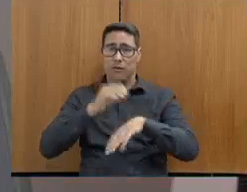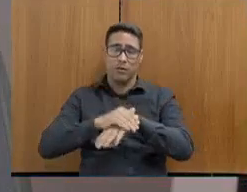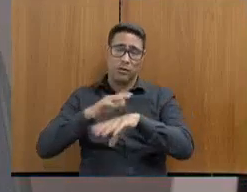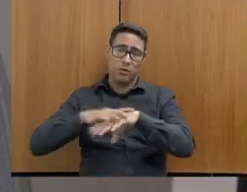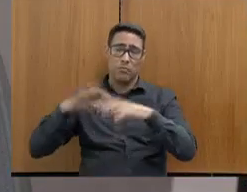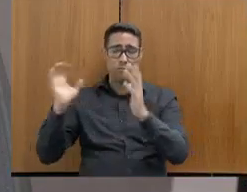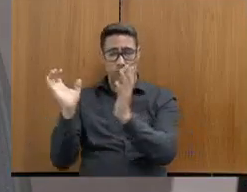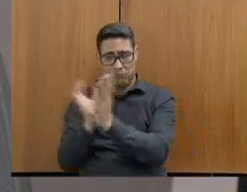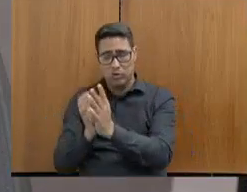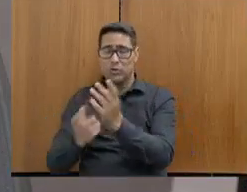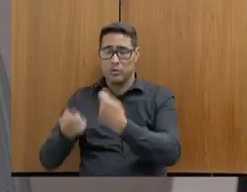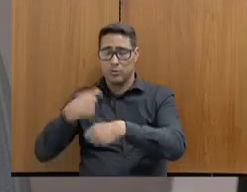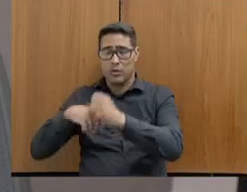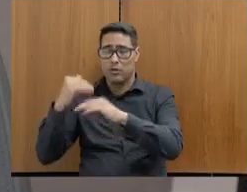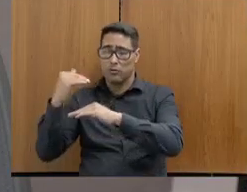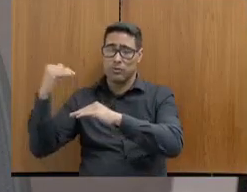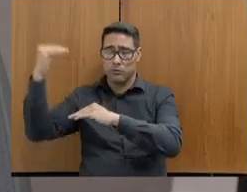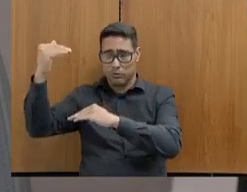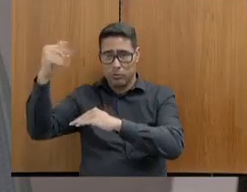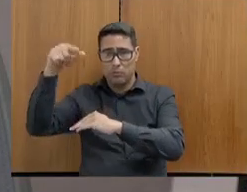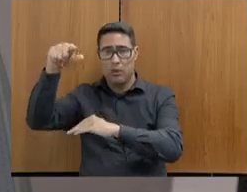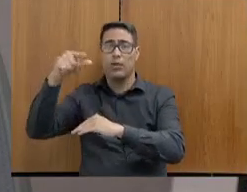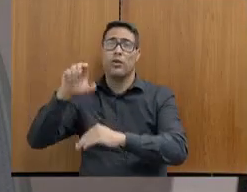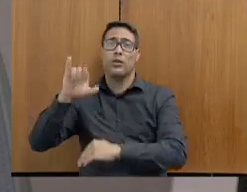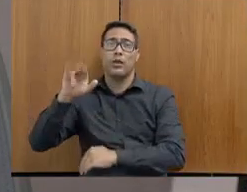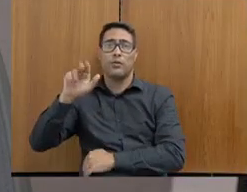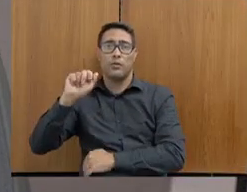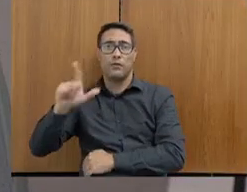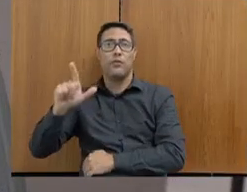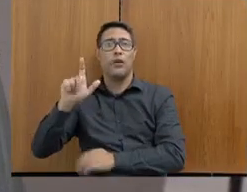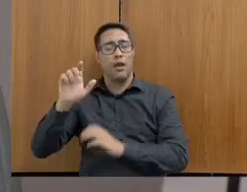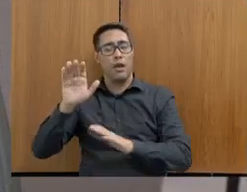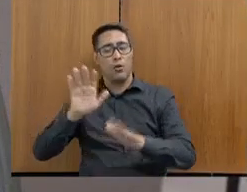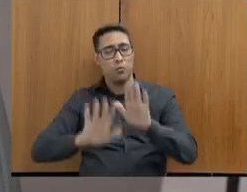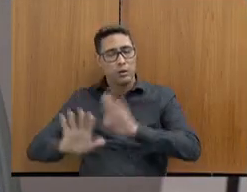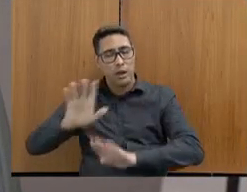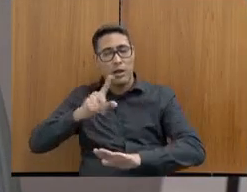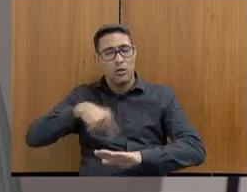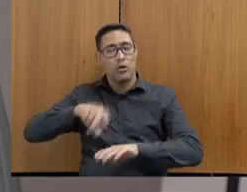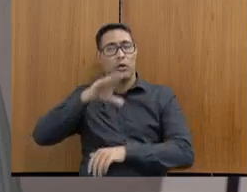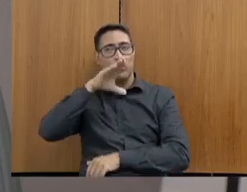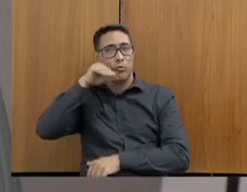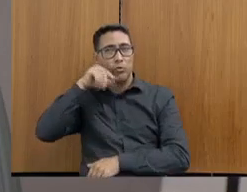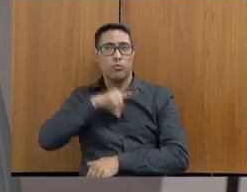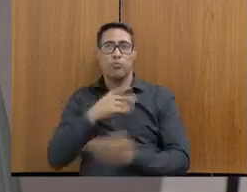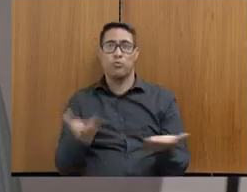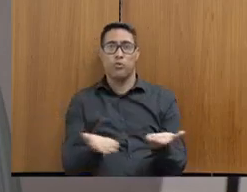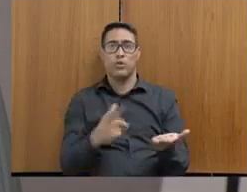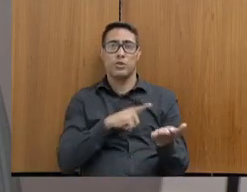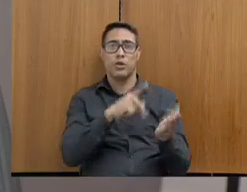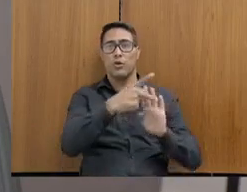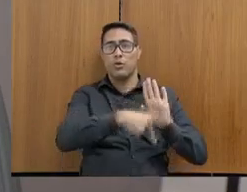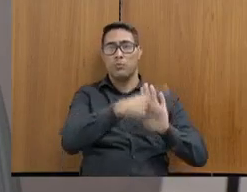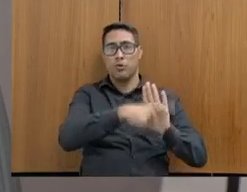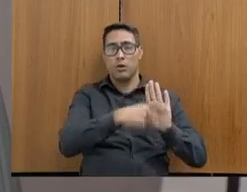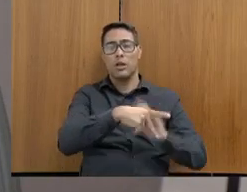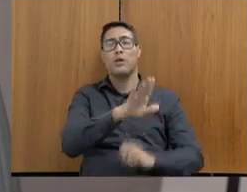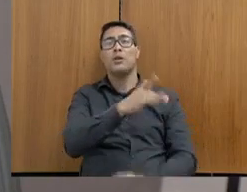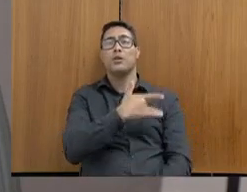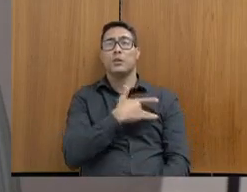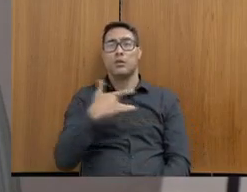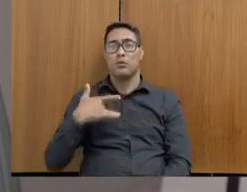da Polícia Civil Como já disse é o cuidado com os nossos servidores né Nós temos hoje um programa é de saúde ocupacional